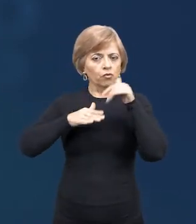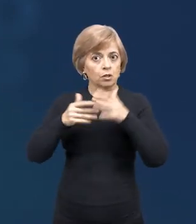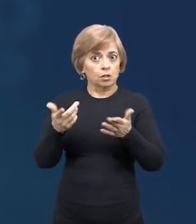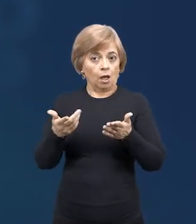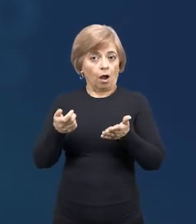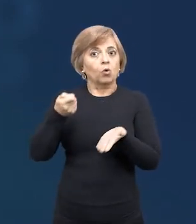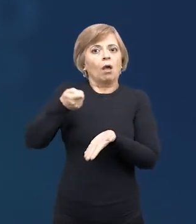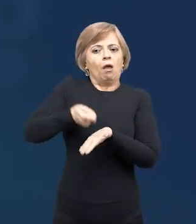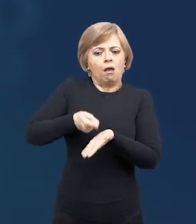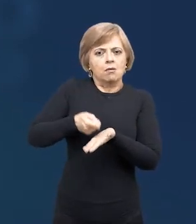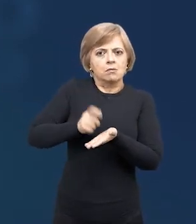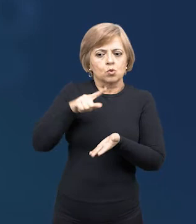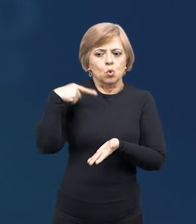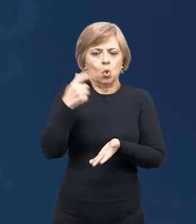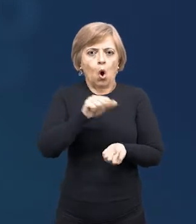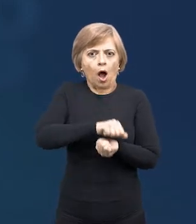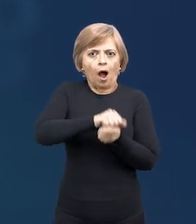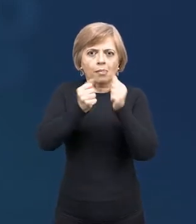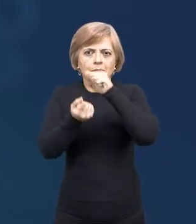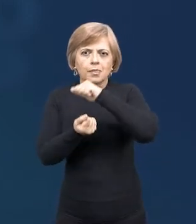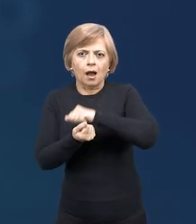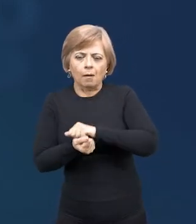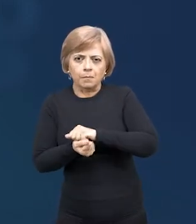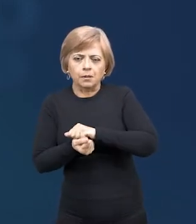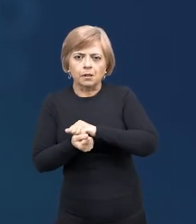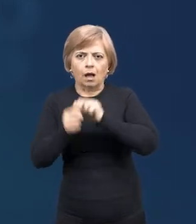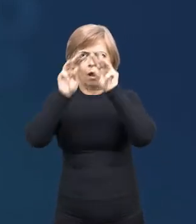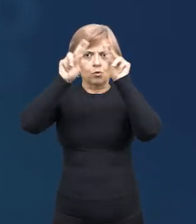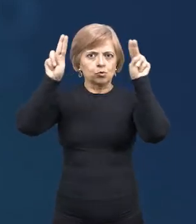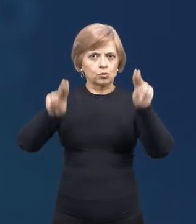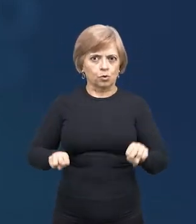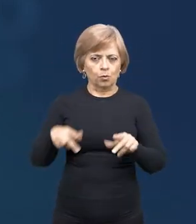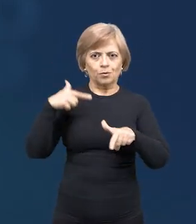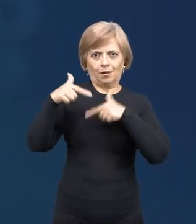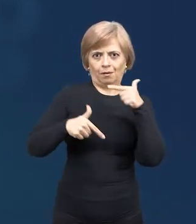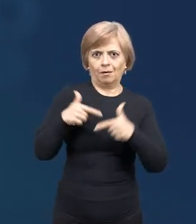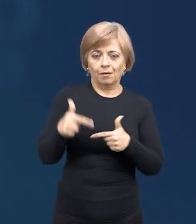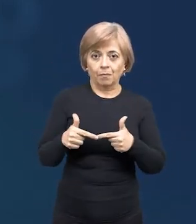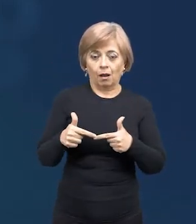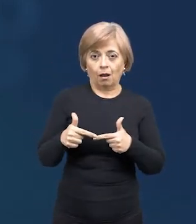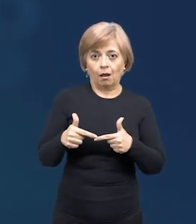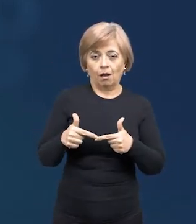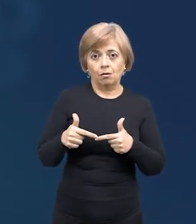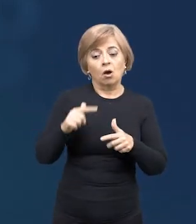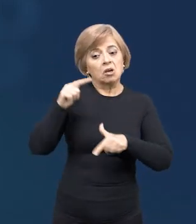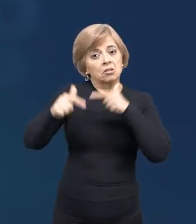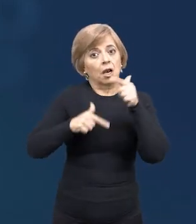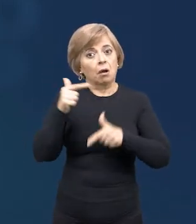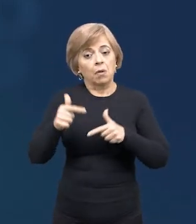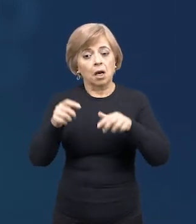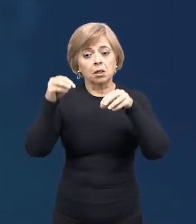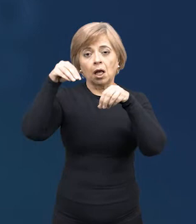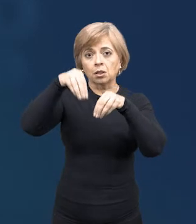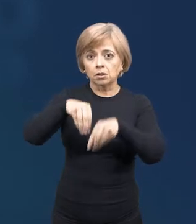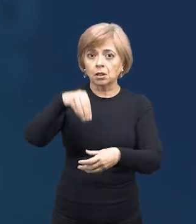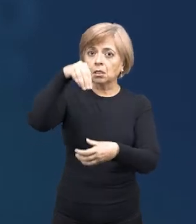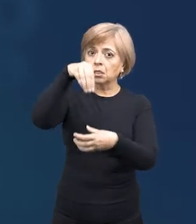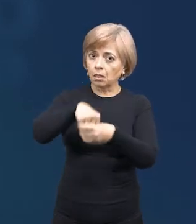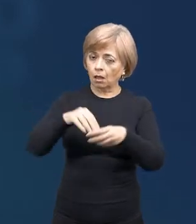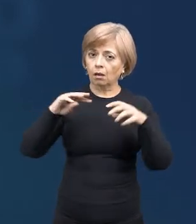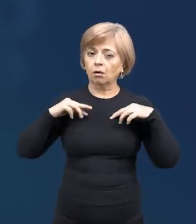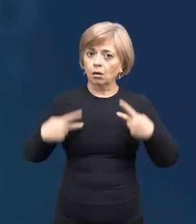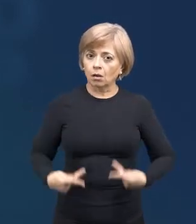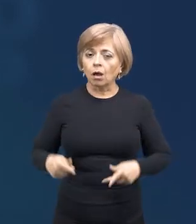acabaram exigindo um grau de adaptação considerável de membros e servidores, seja na atividade meio, seja também na